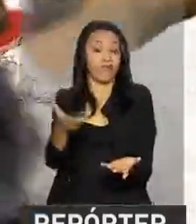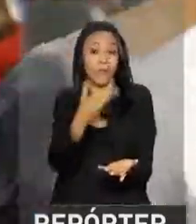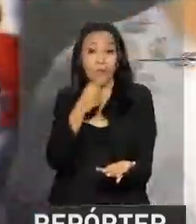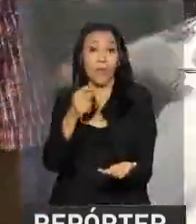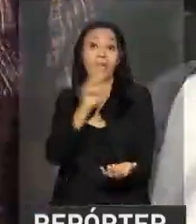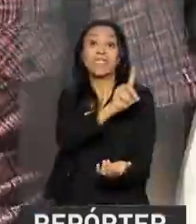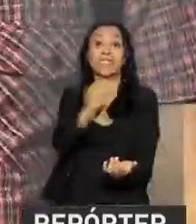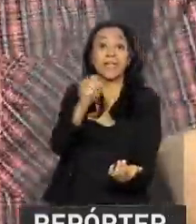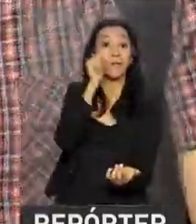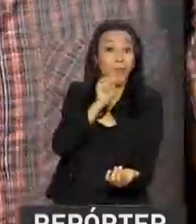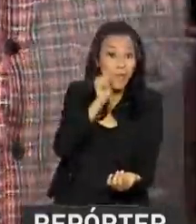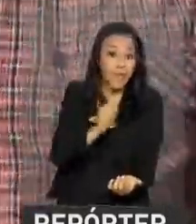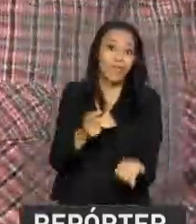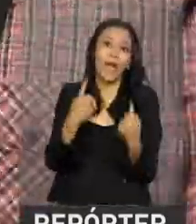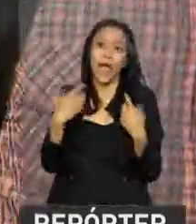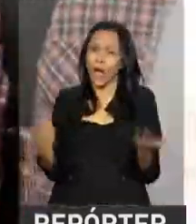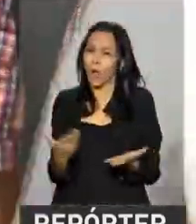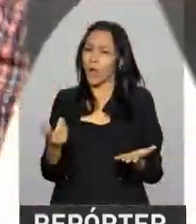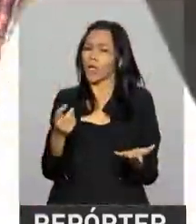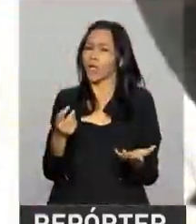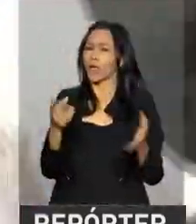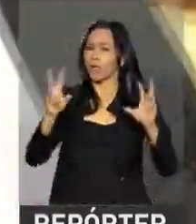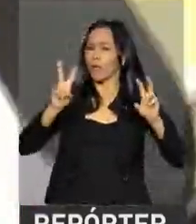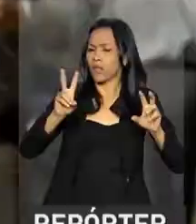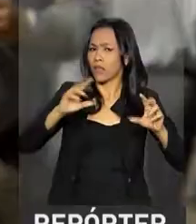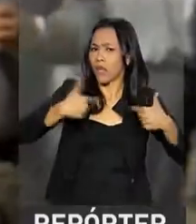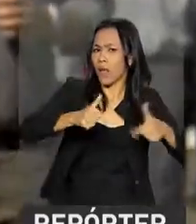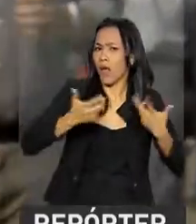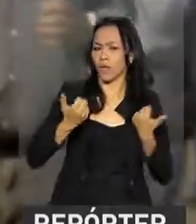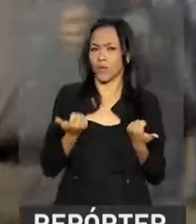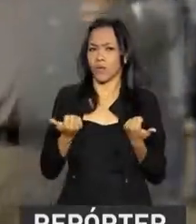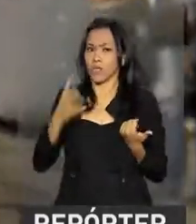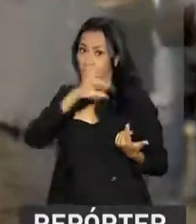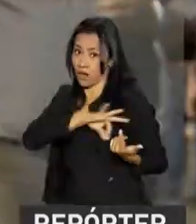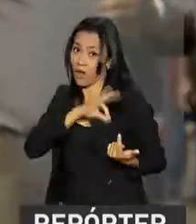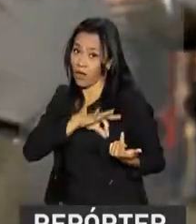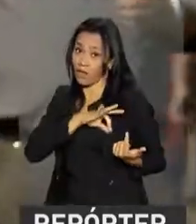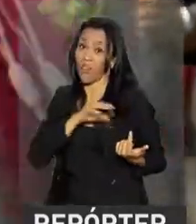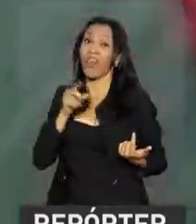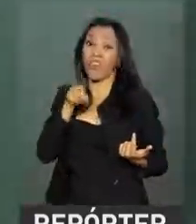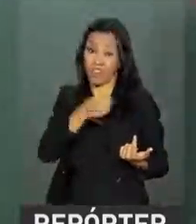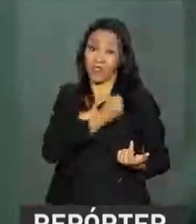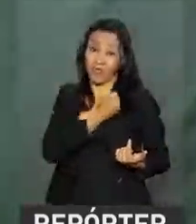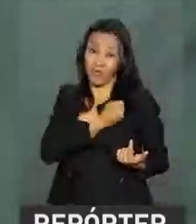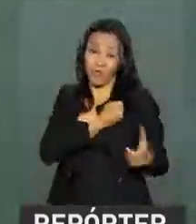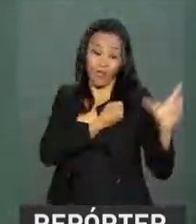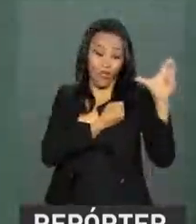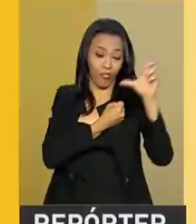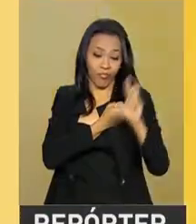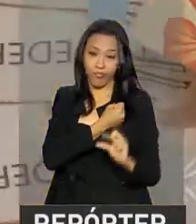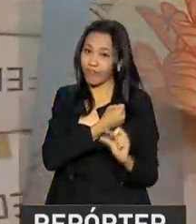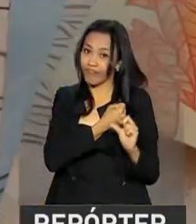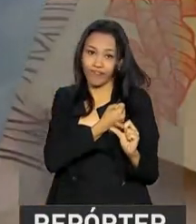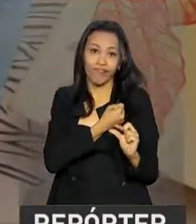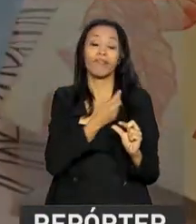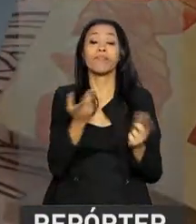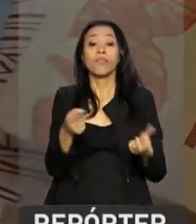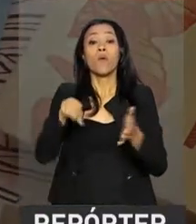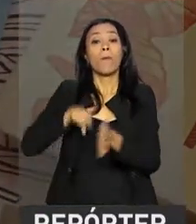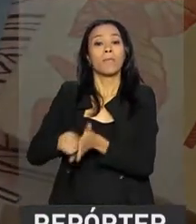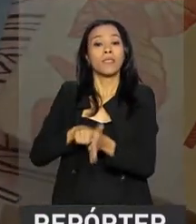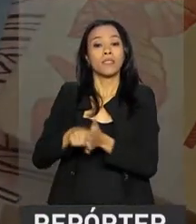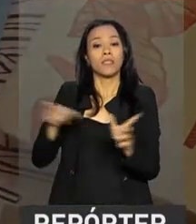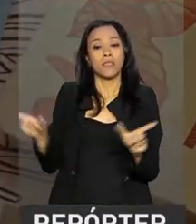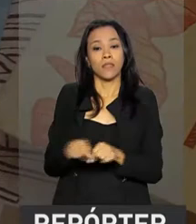quando o assunto é posição no mercado de trabalho e valorização salarial esse número está longe de ser ideal segundo dados do